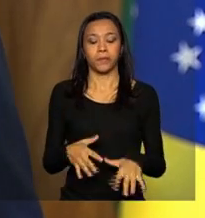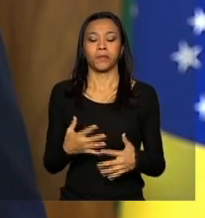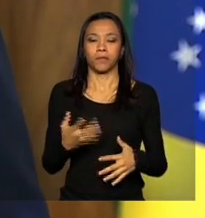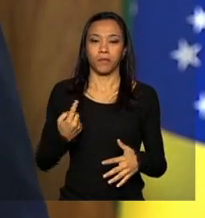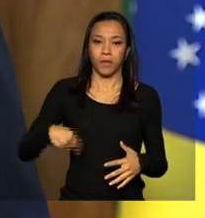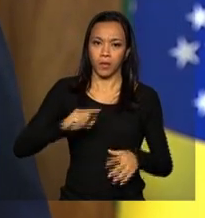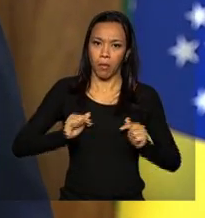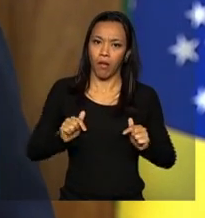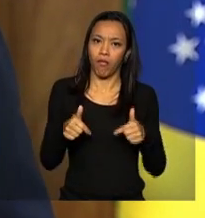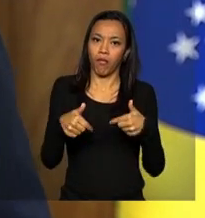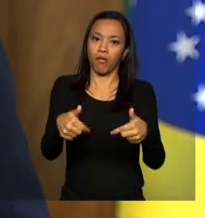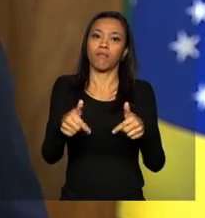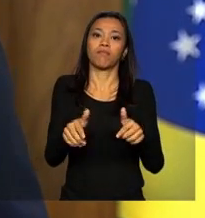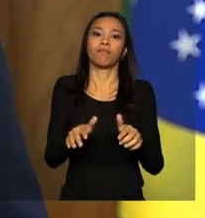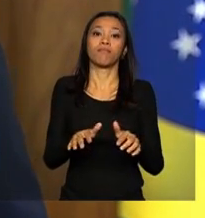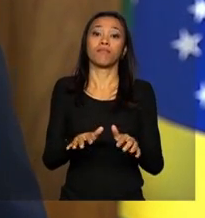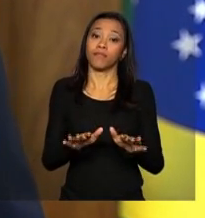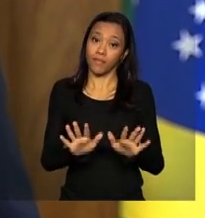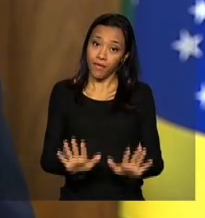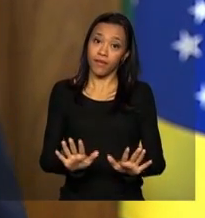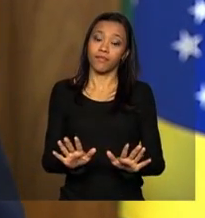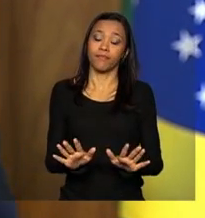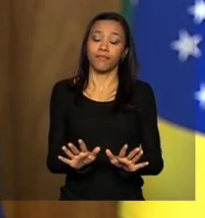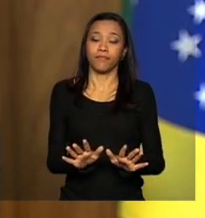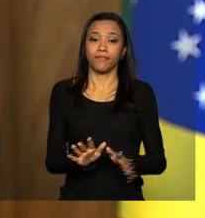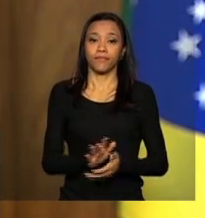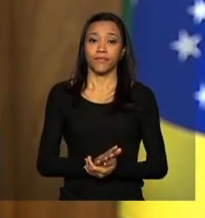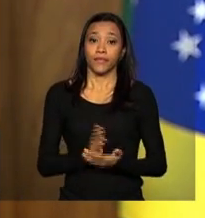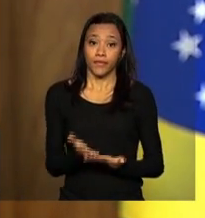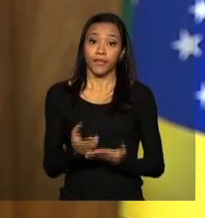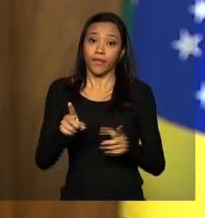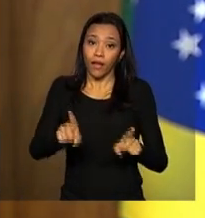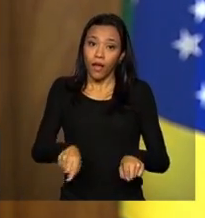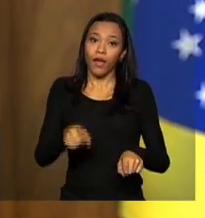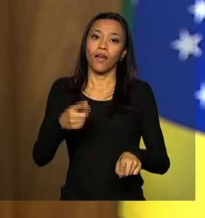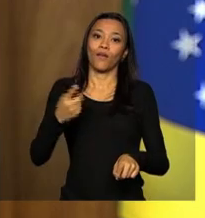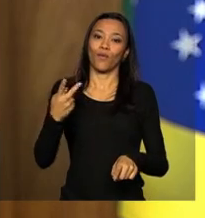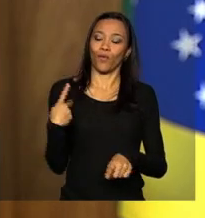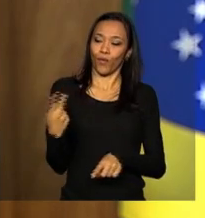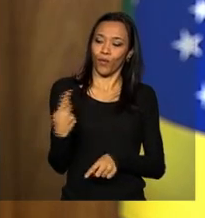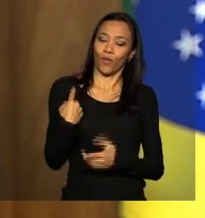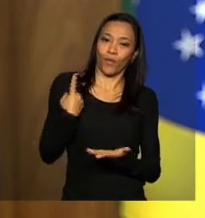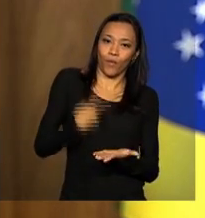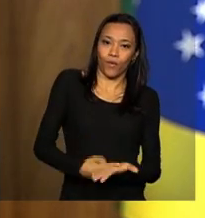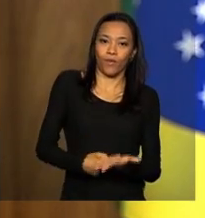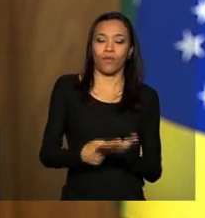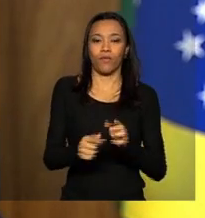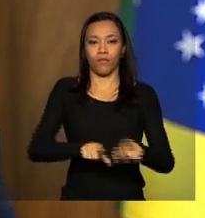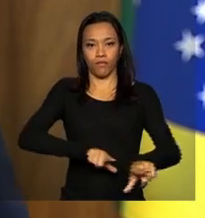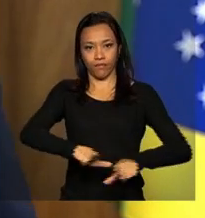mas é viável, é realizável. Então é a nossa tarefa, é a mesma.